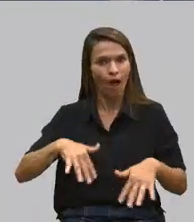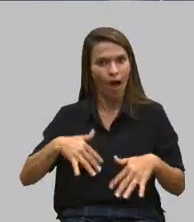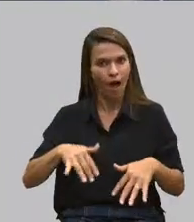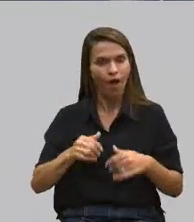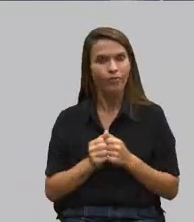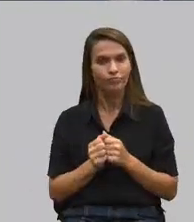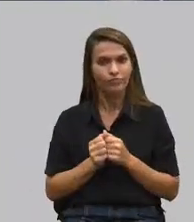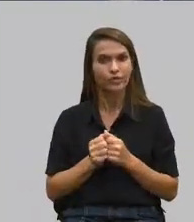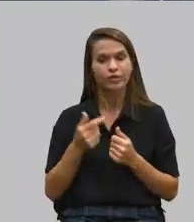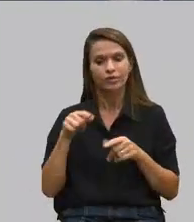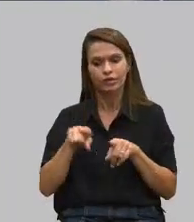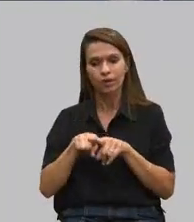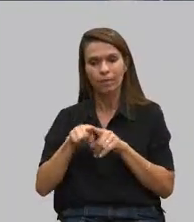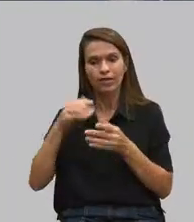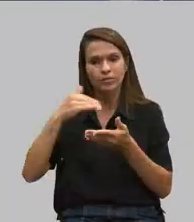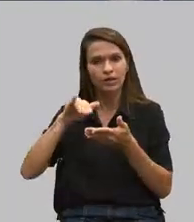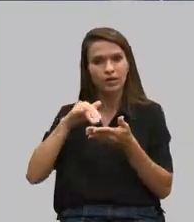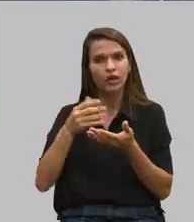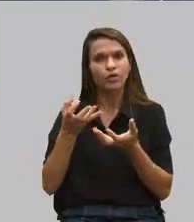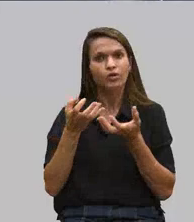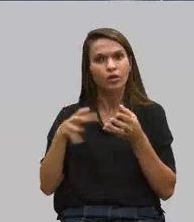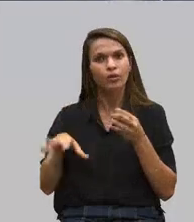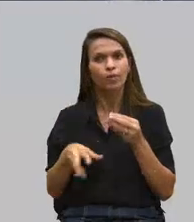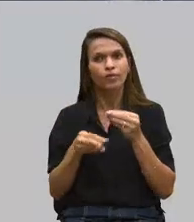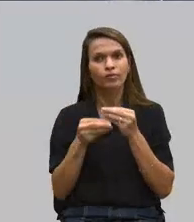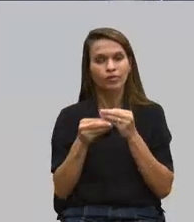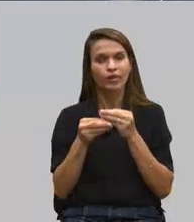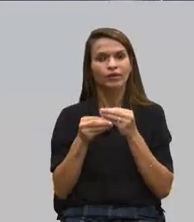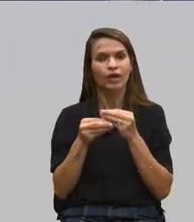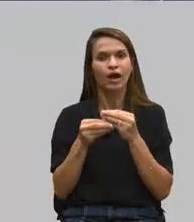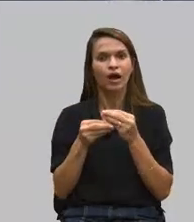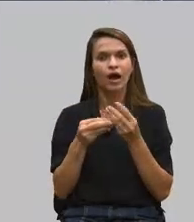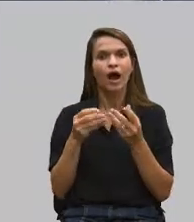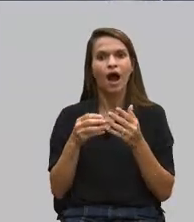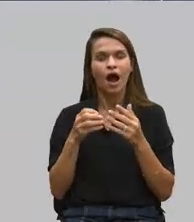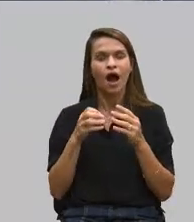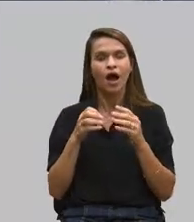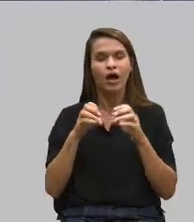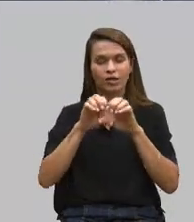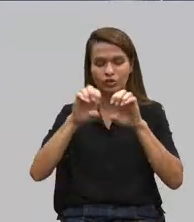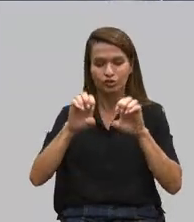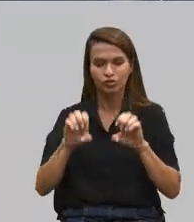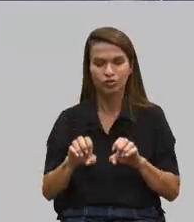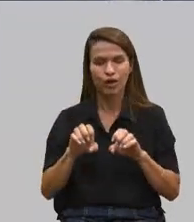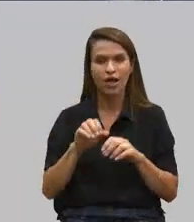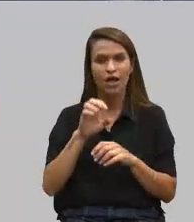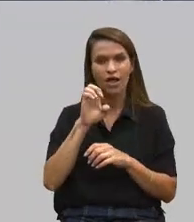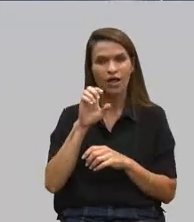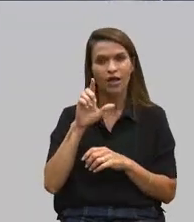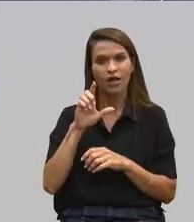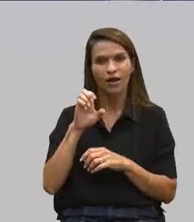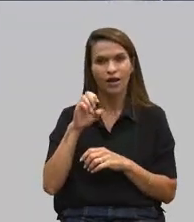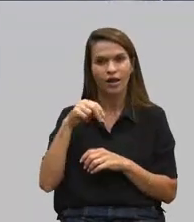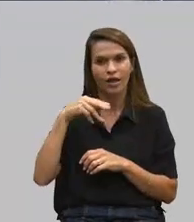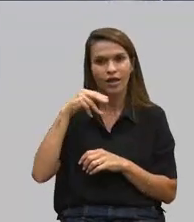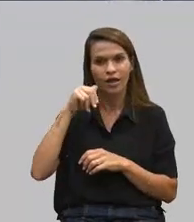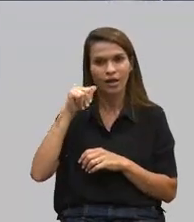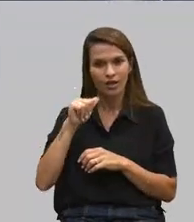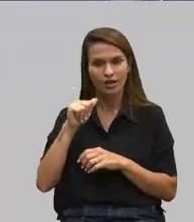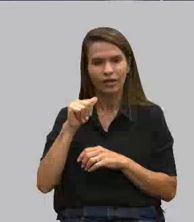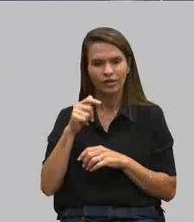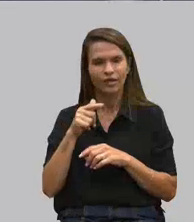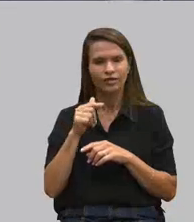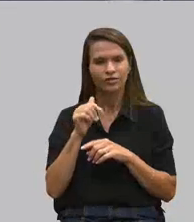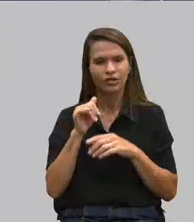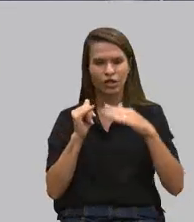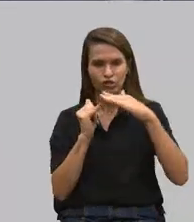secretários gostaria também de colocar à disposição a estrutura da fundação Helena anpof porque dentro da Fundação nós temos a